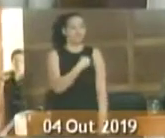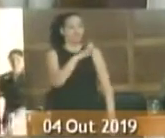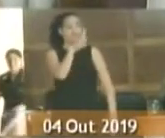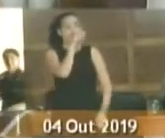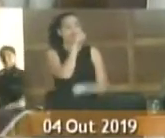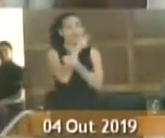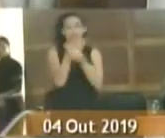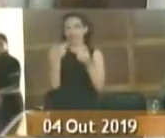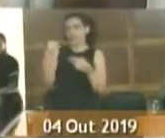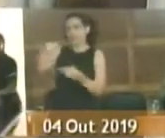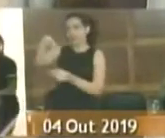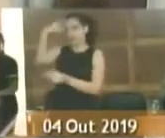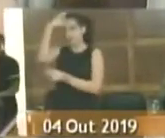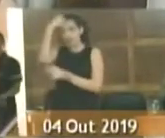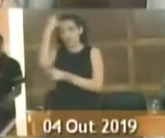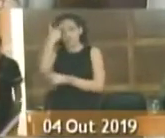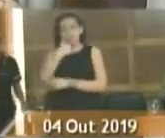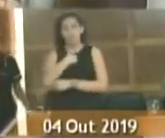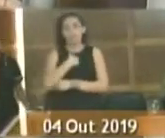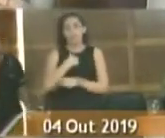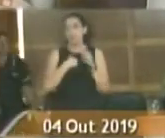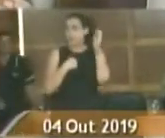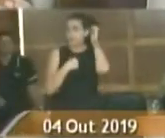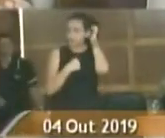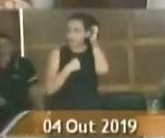no município. E eu trouxe,